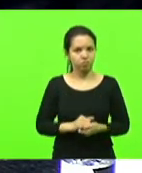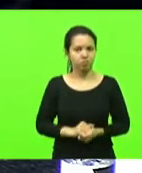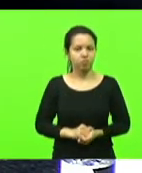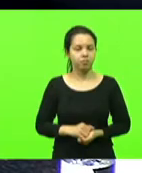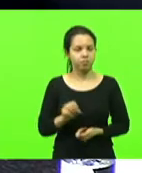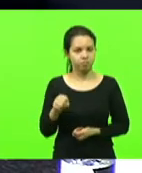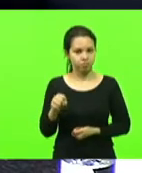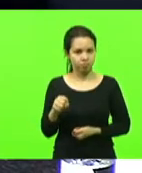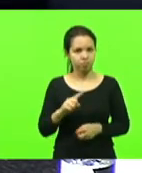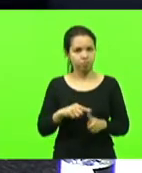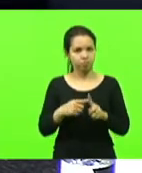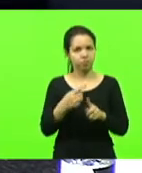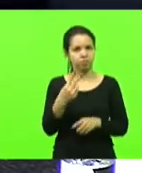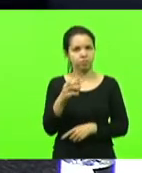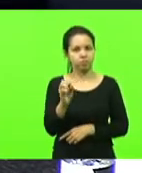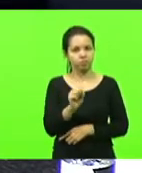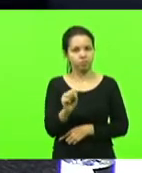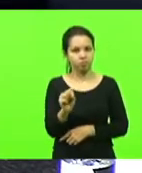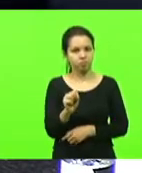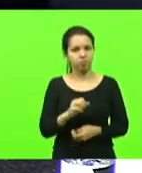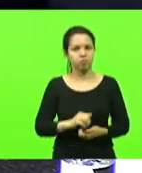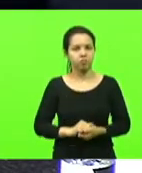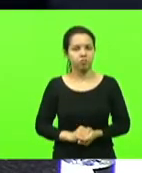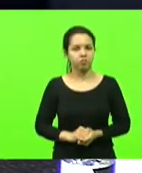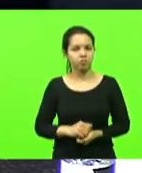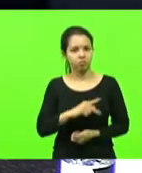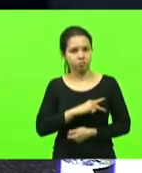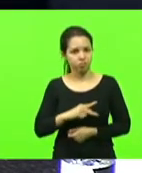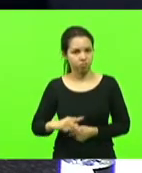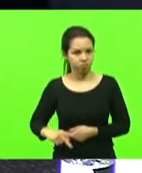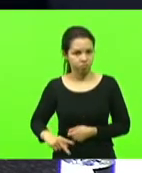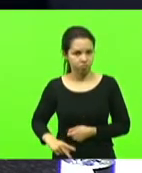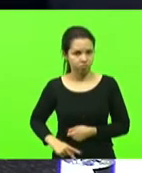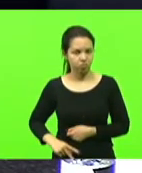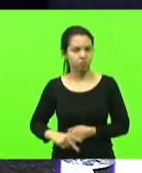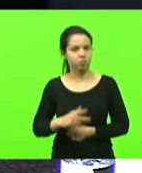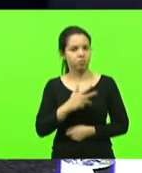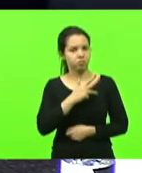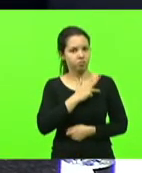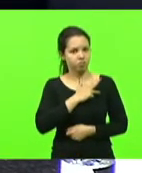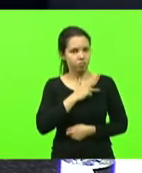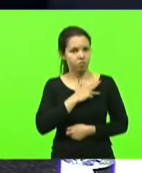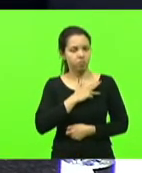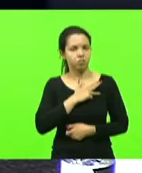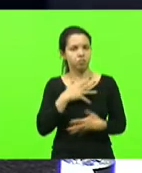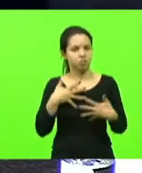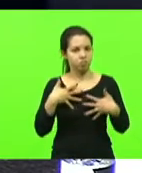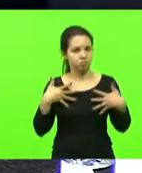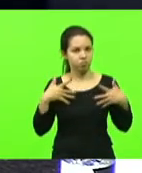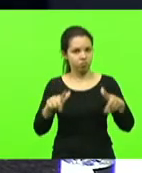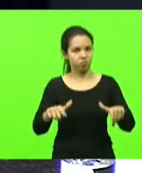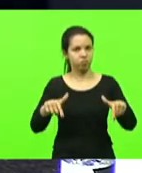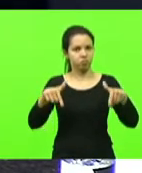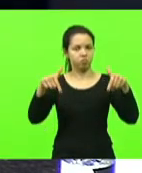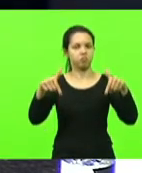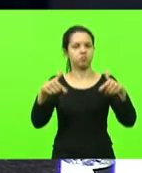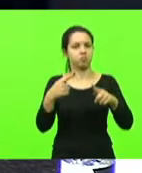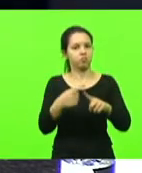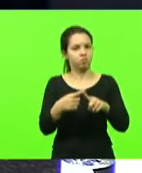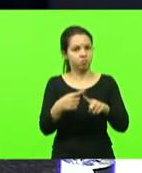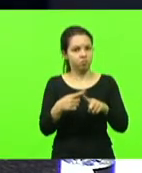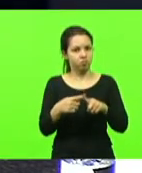Vossa Excelência tem mais 30 segundos. É que quando o presidente Lula recebeu a honraria, é porque ele fez algo que